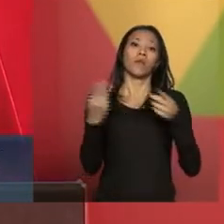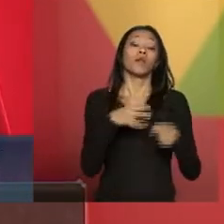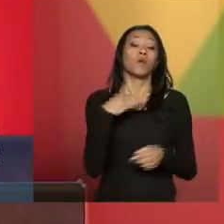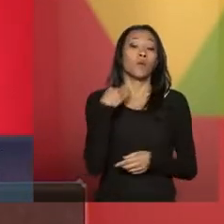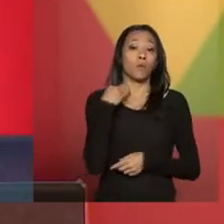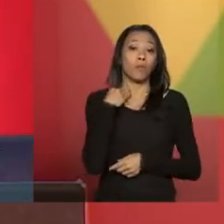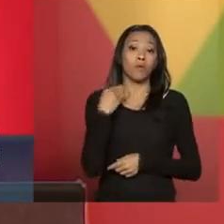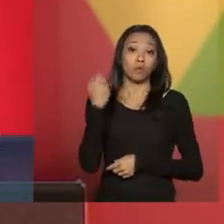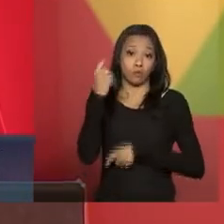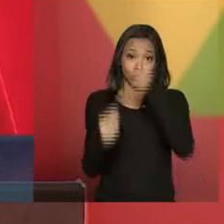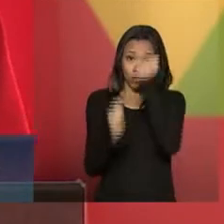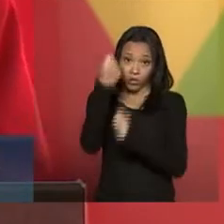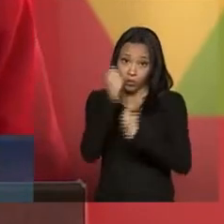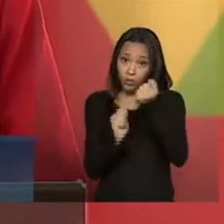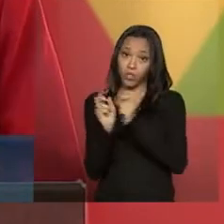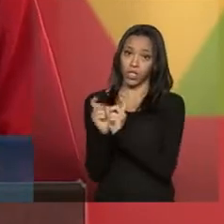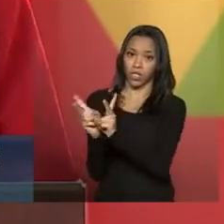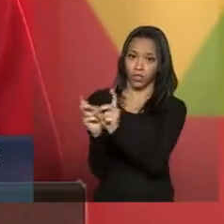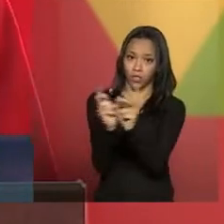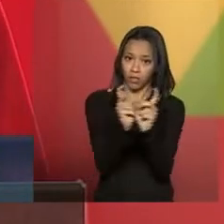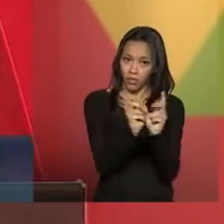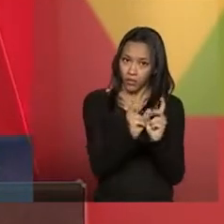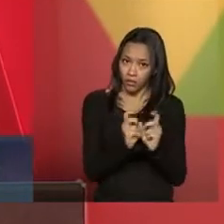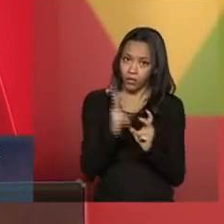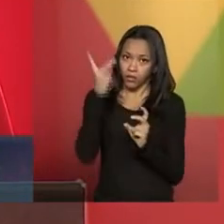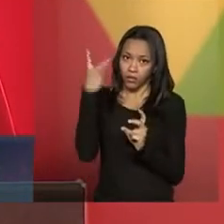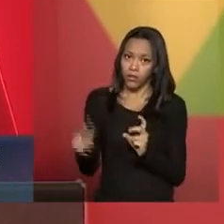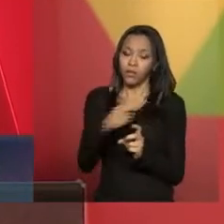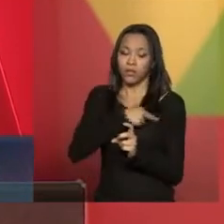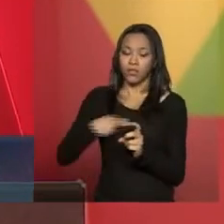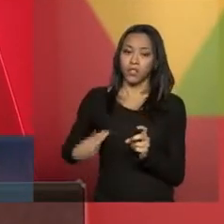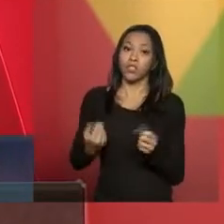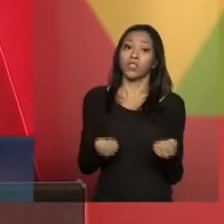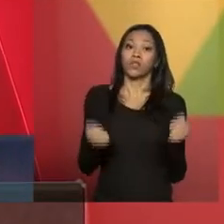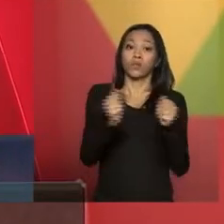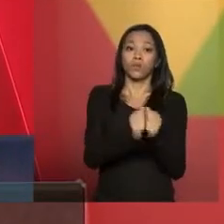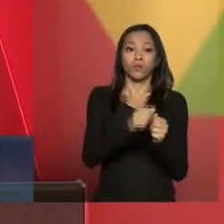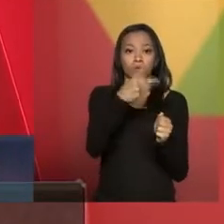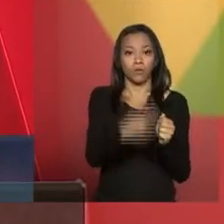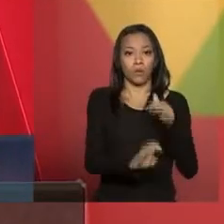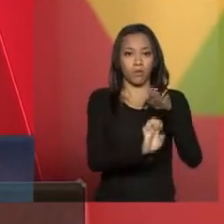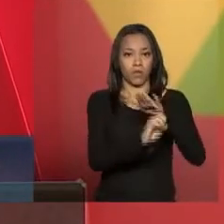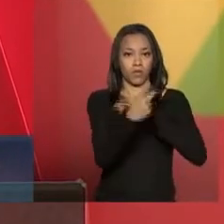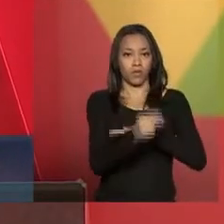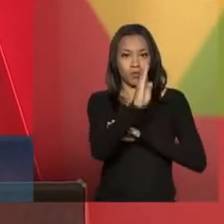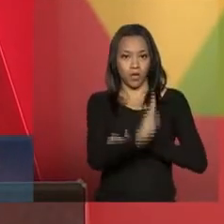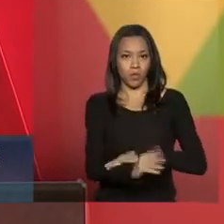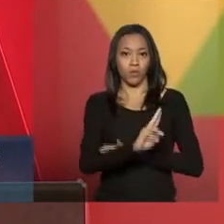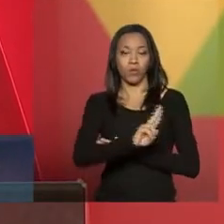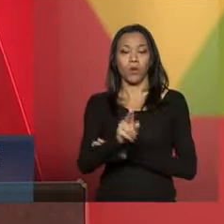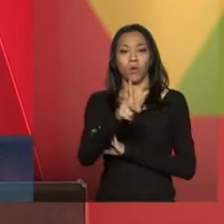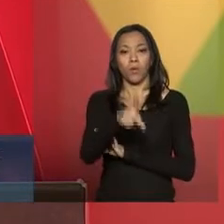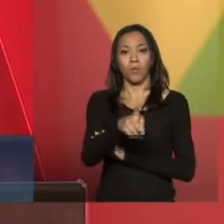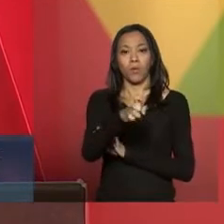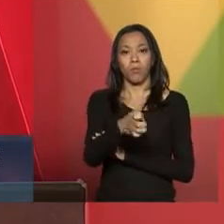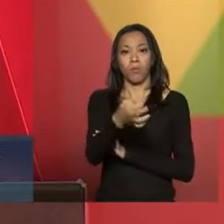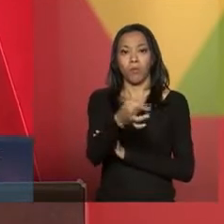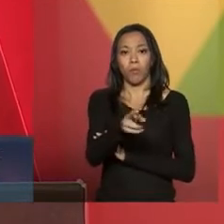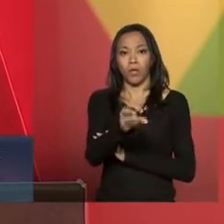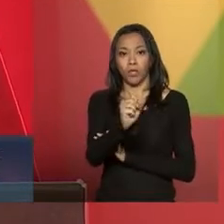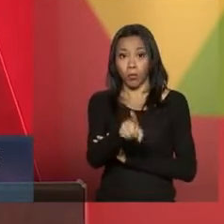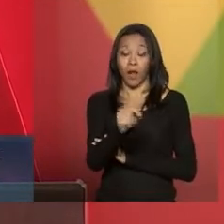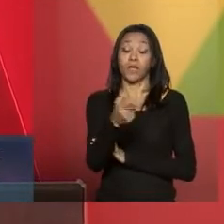Comércio da China, o China Exim Bank e a Petrobras. O crédito oferecido de